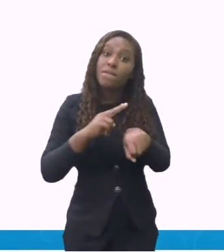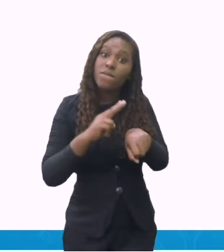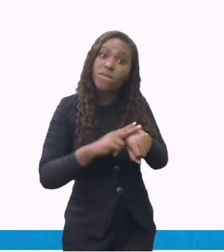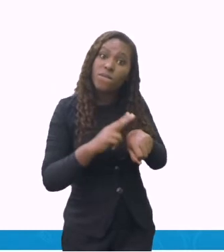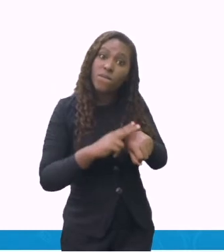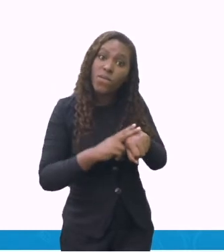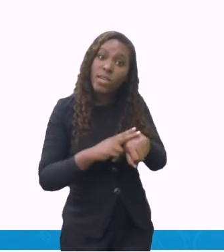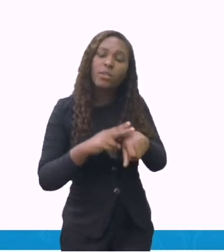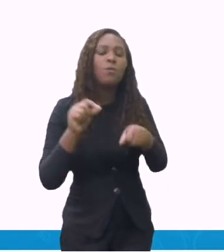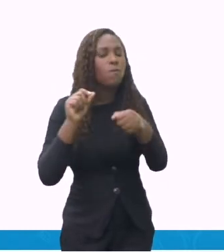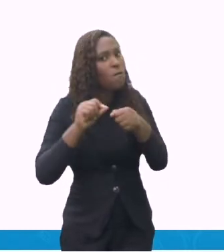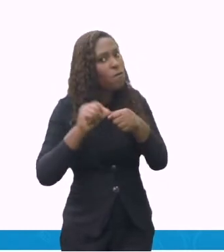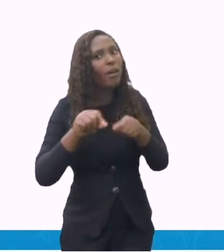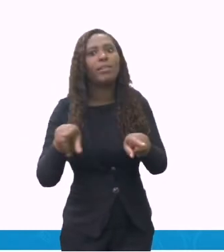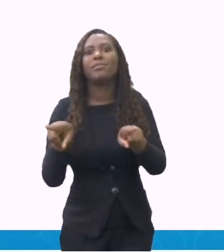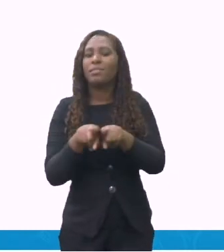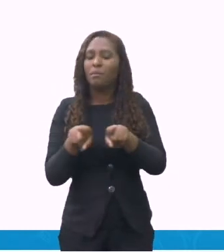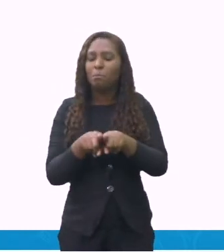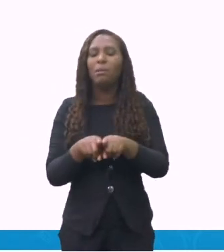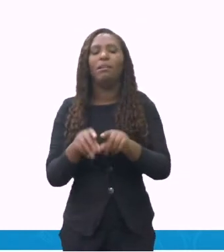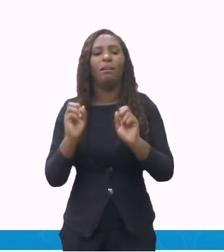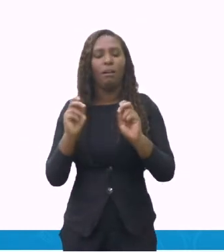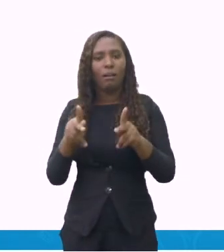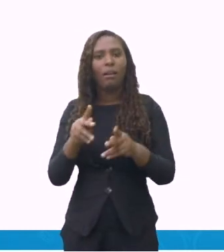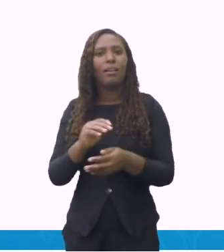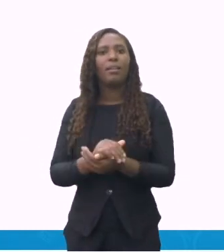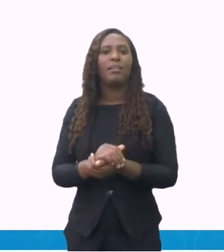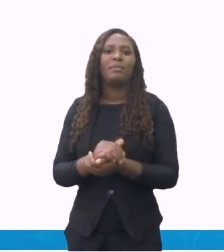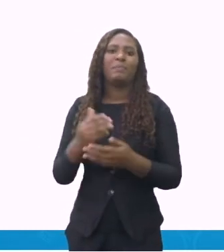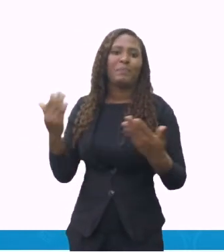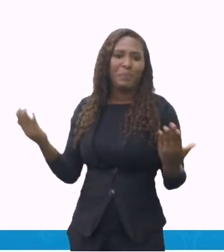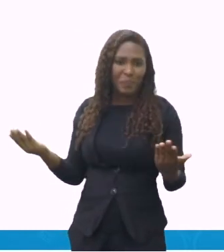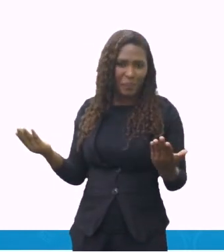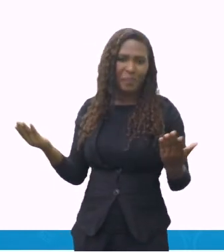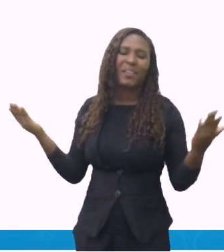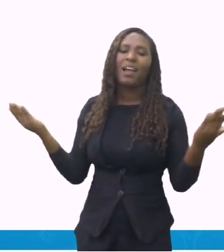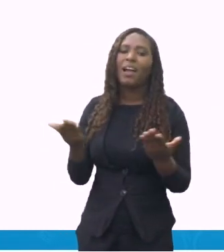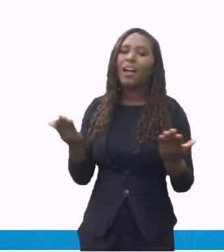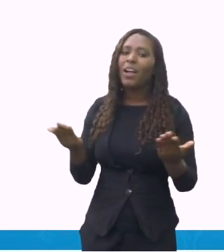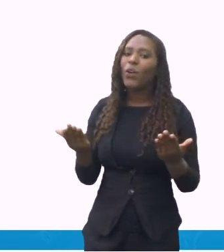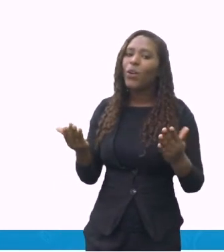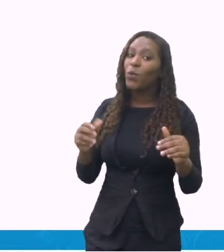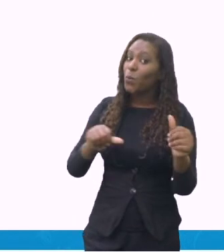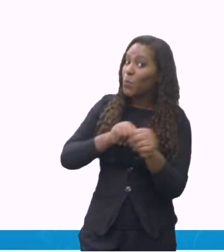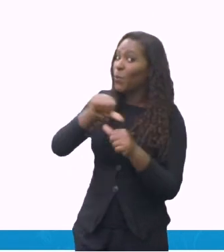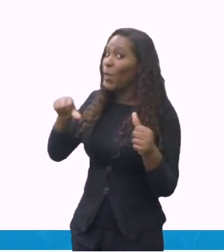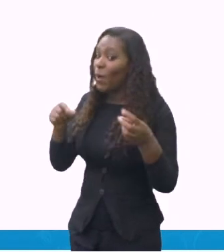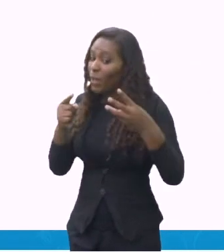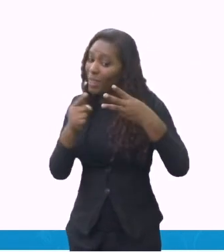do vidro, certo? Então, agora nós vamos para a rocha